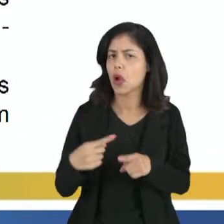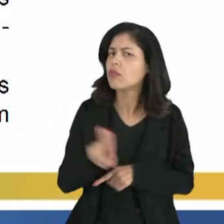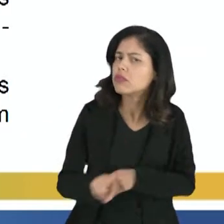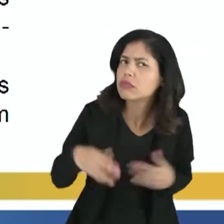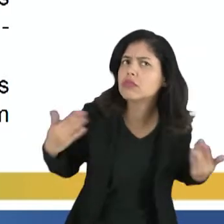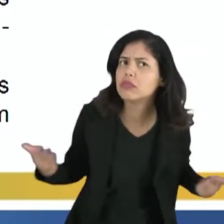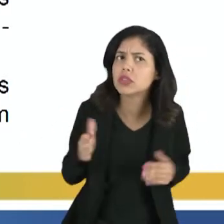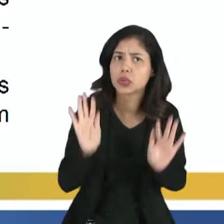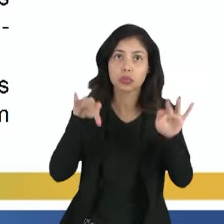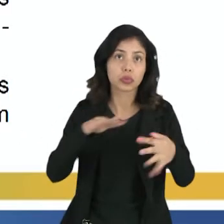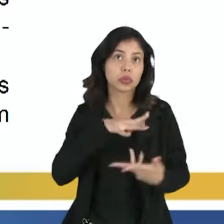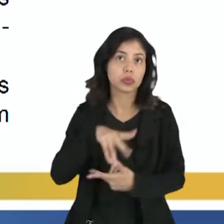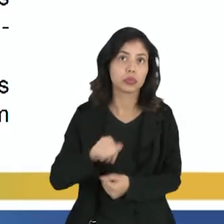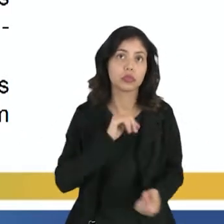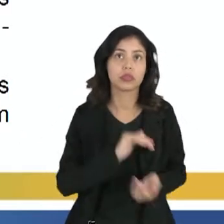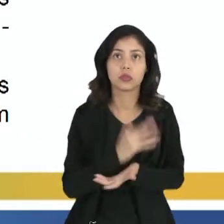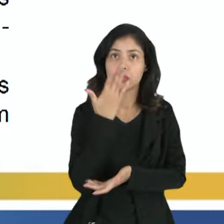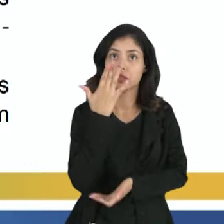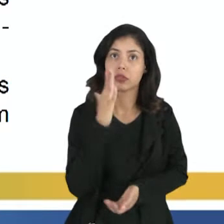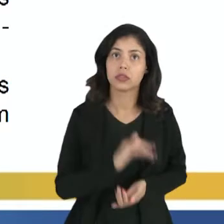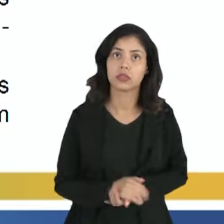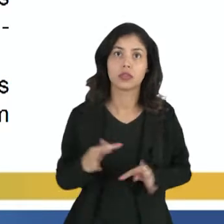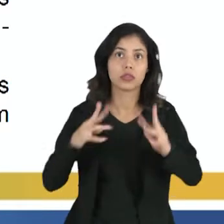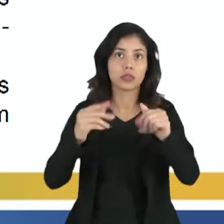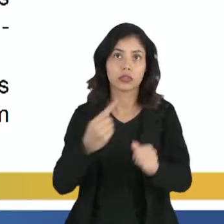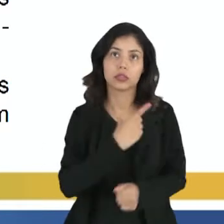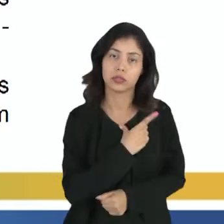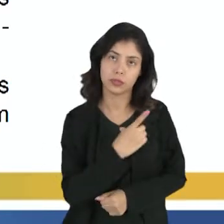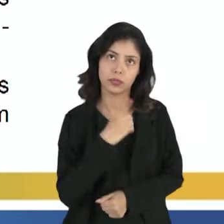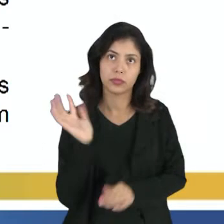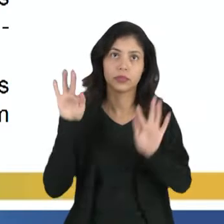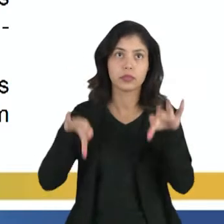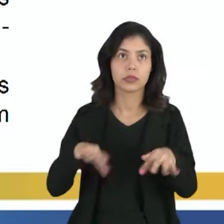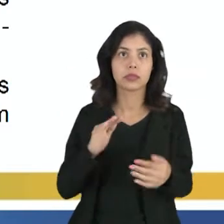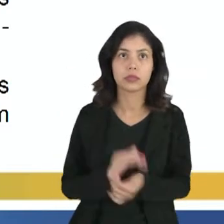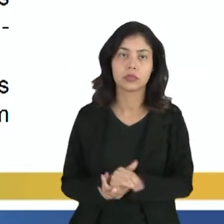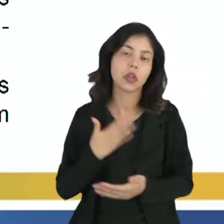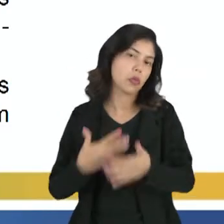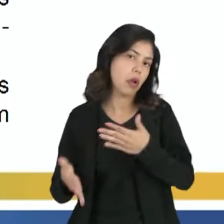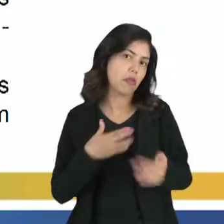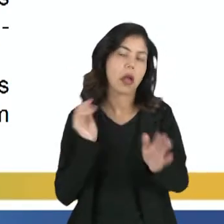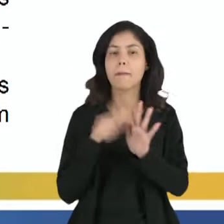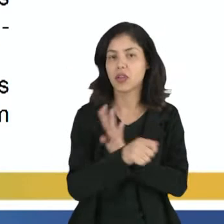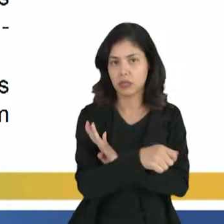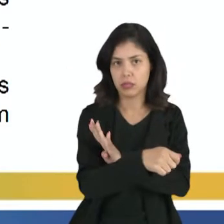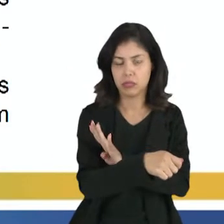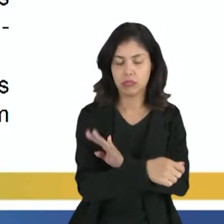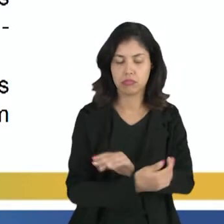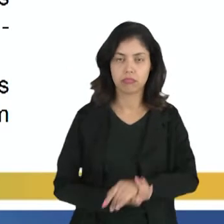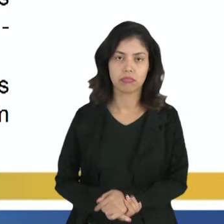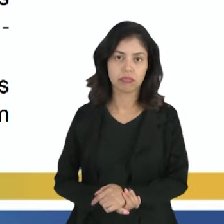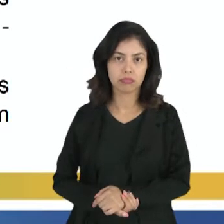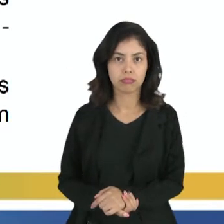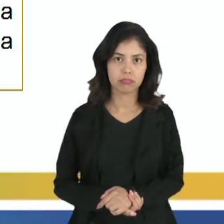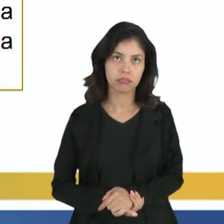utilizaremos? Se o fim do mundo não for em fevereiro, todos teremos fim em qualquer mês.